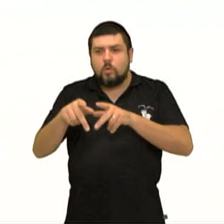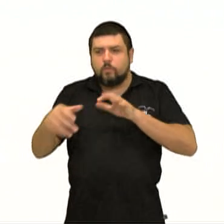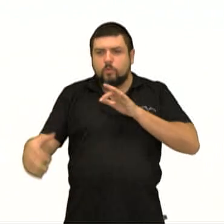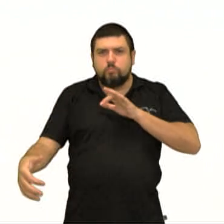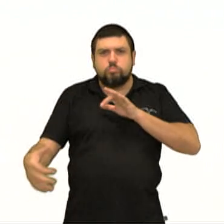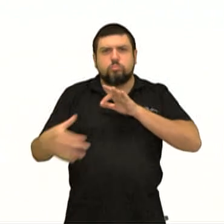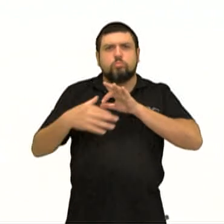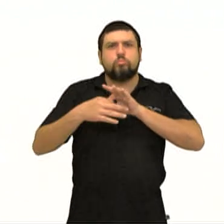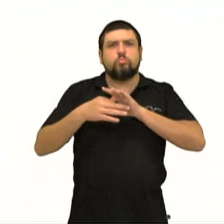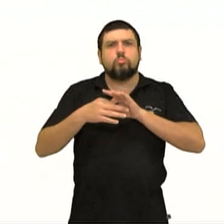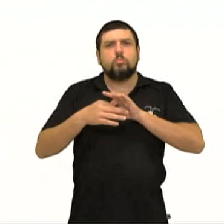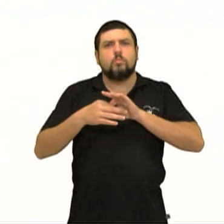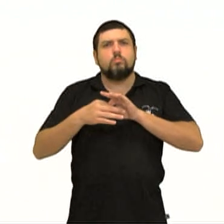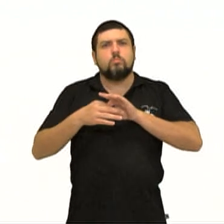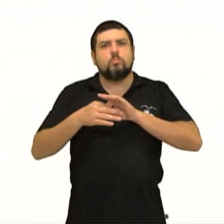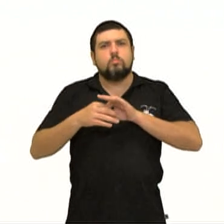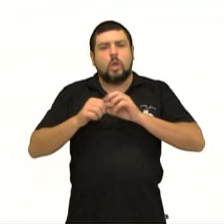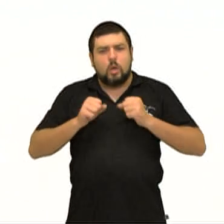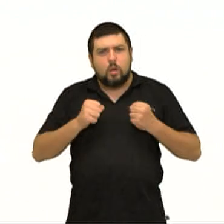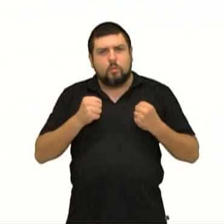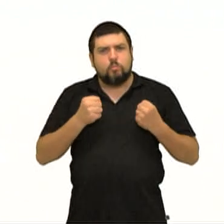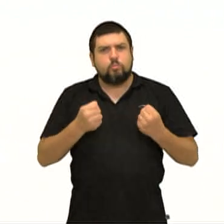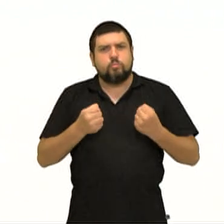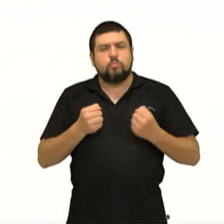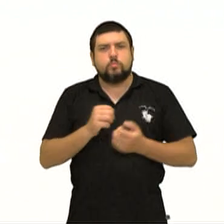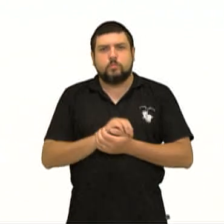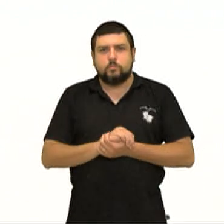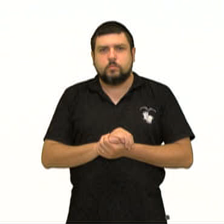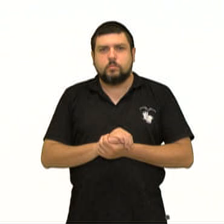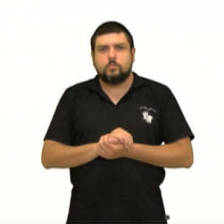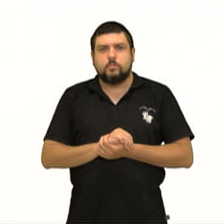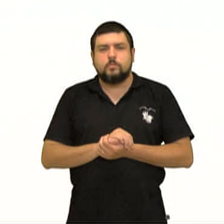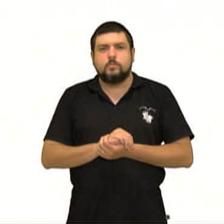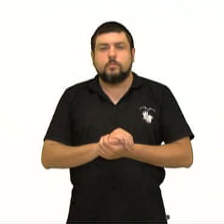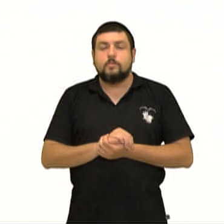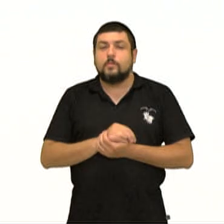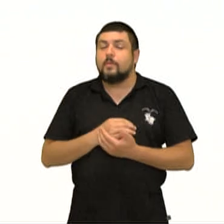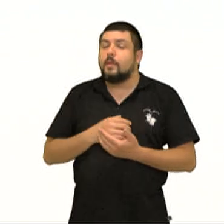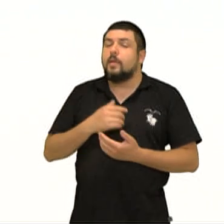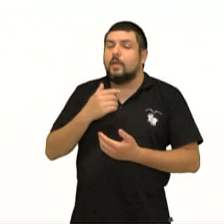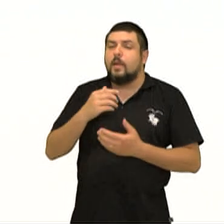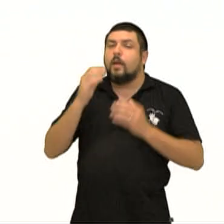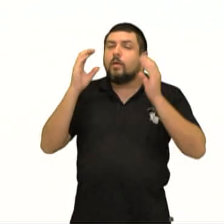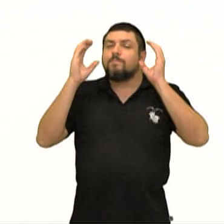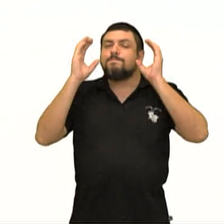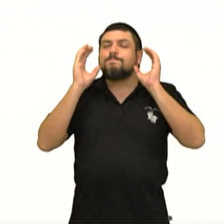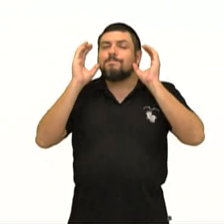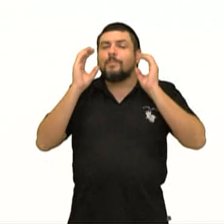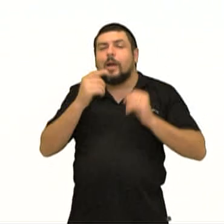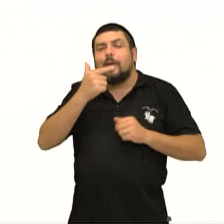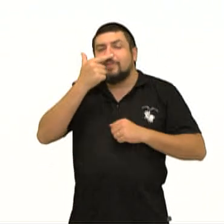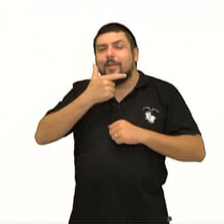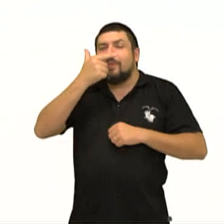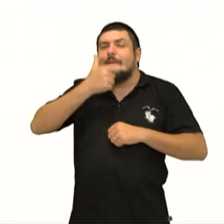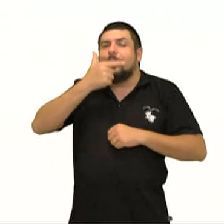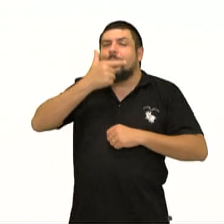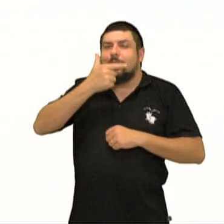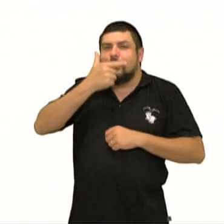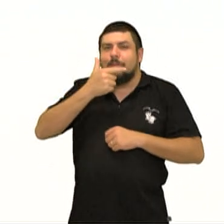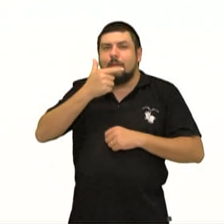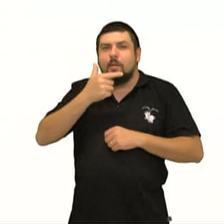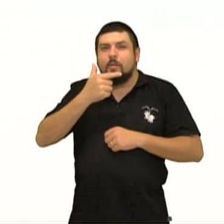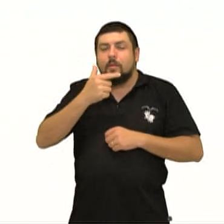definição, irônica no ponto de vista dela. Sua resposta deve refletir se o povo exerce soberania